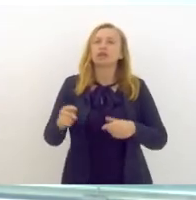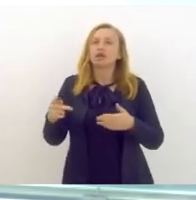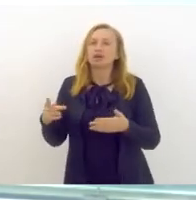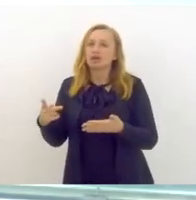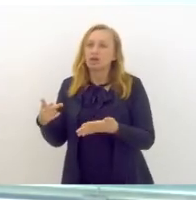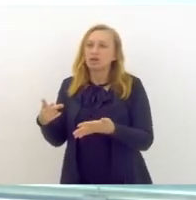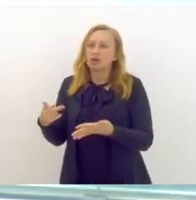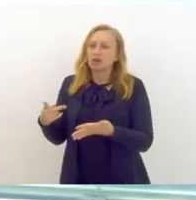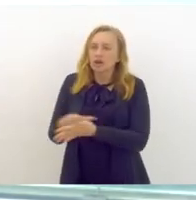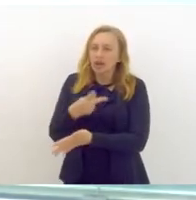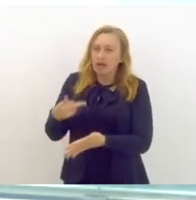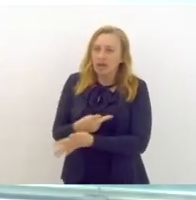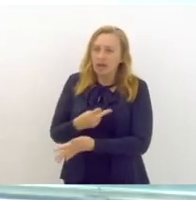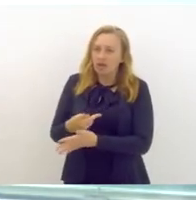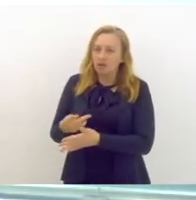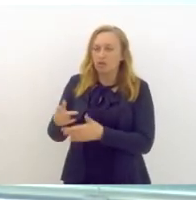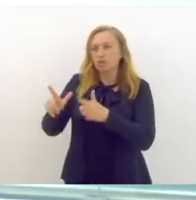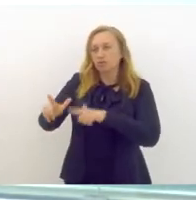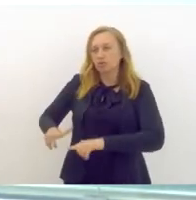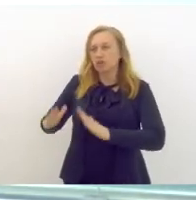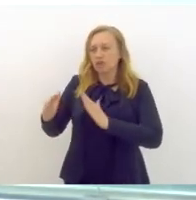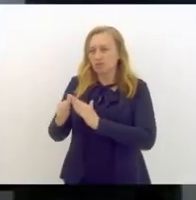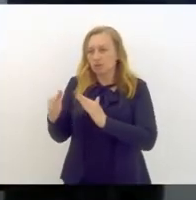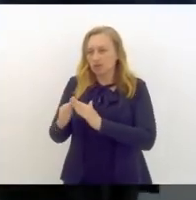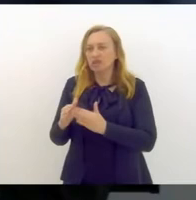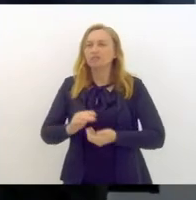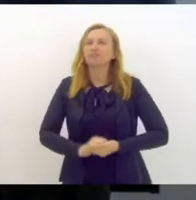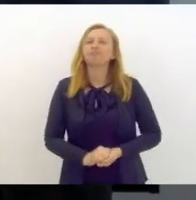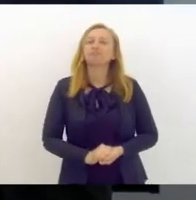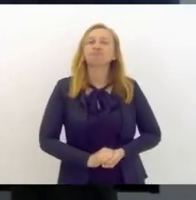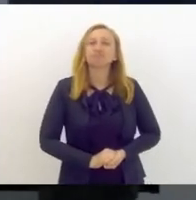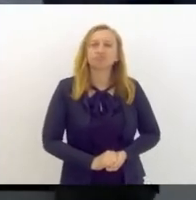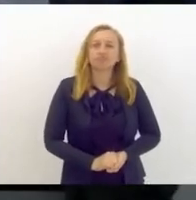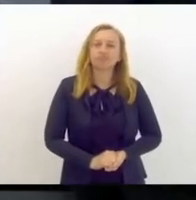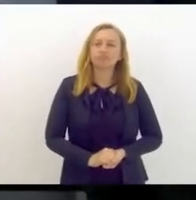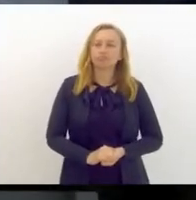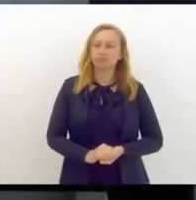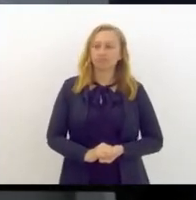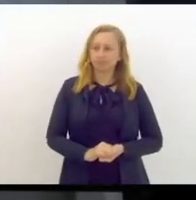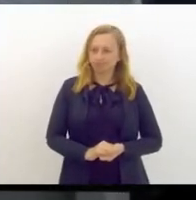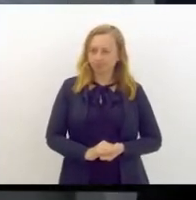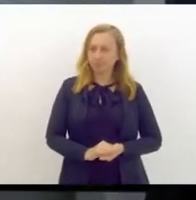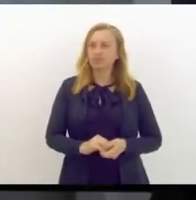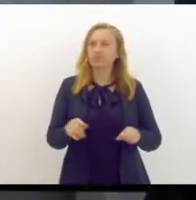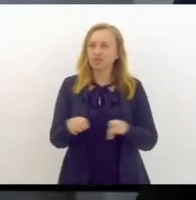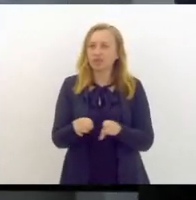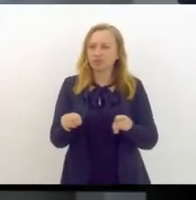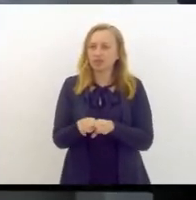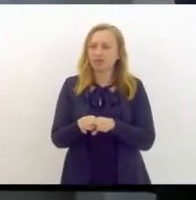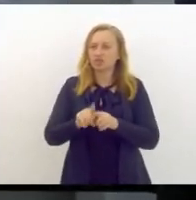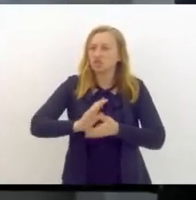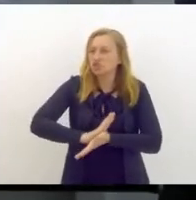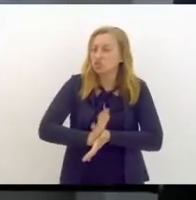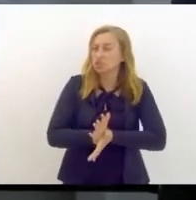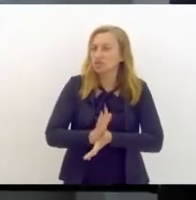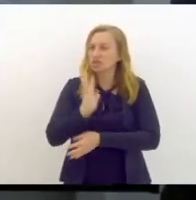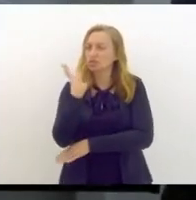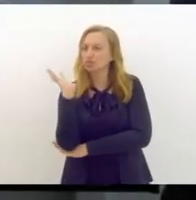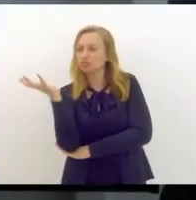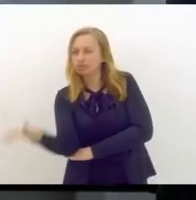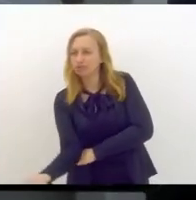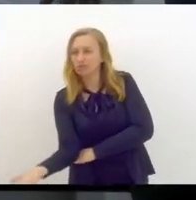e implantação de lotes na faixa marginal também do Rio Paraíba do Sul. A gente tem o desmatamento, que é um cenário clássico na Mata